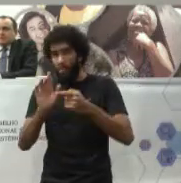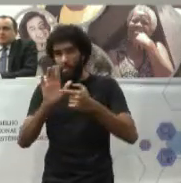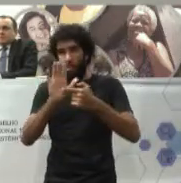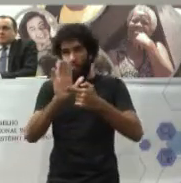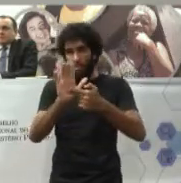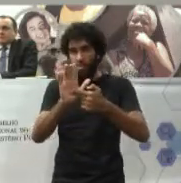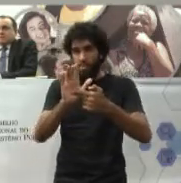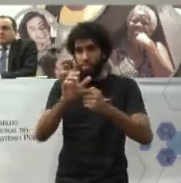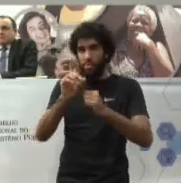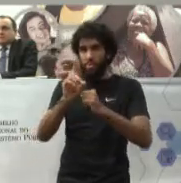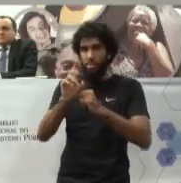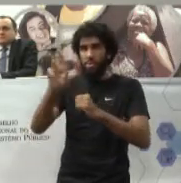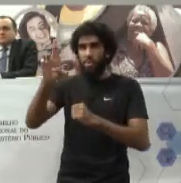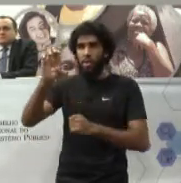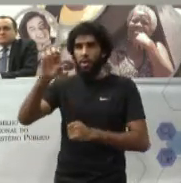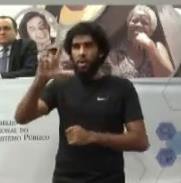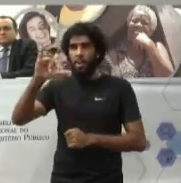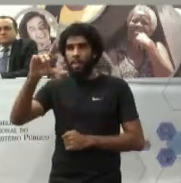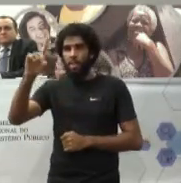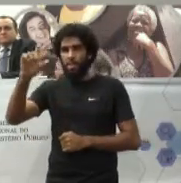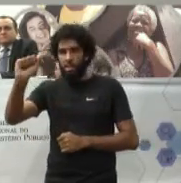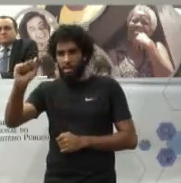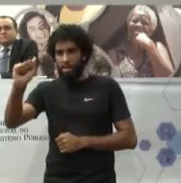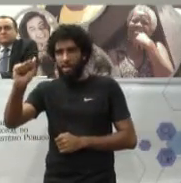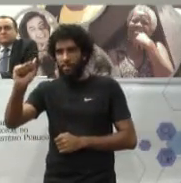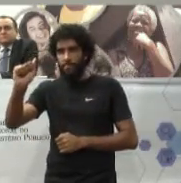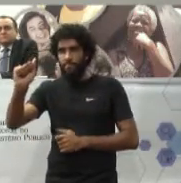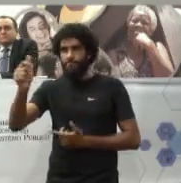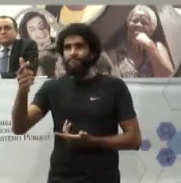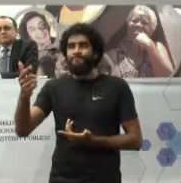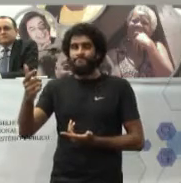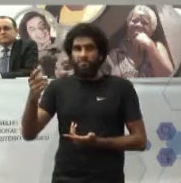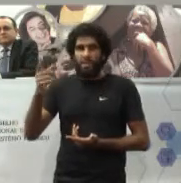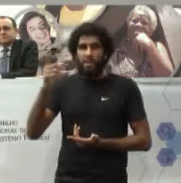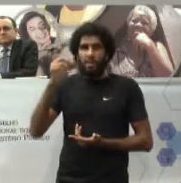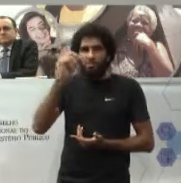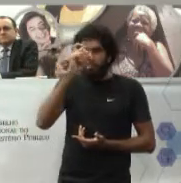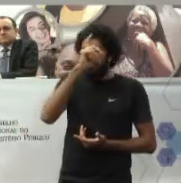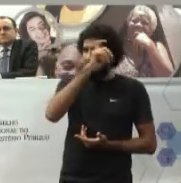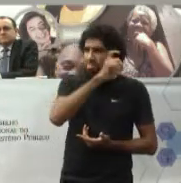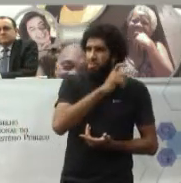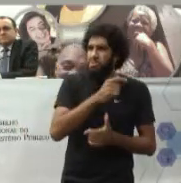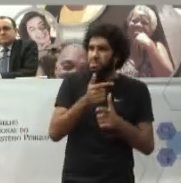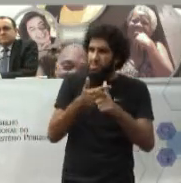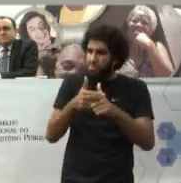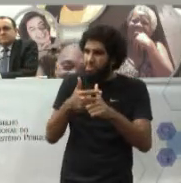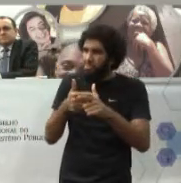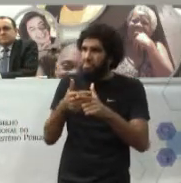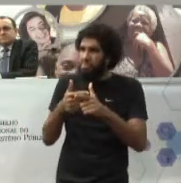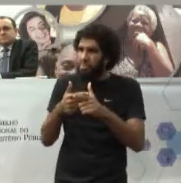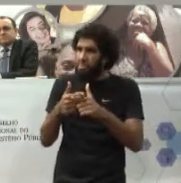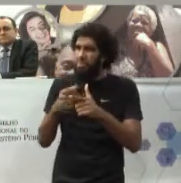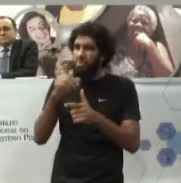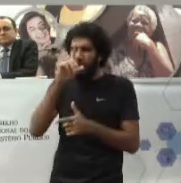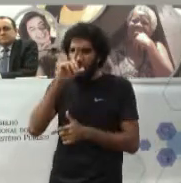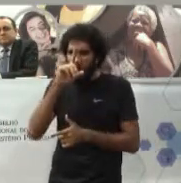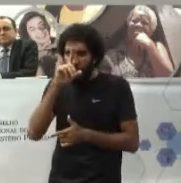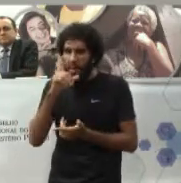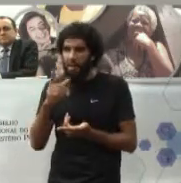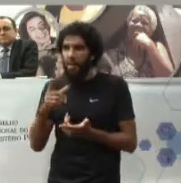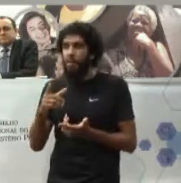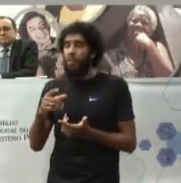adutora é lida está ferido de morte esse contrato social ea necessidade